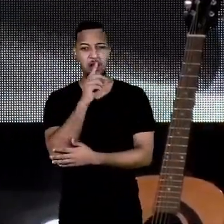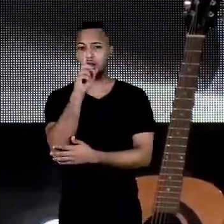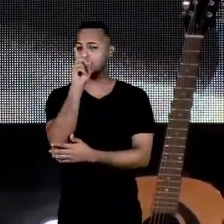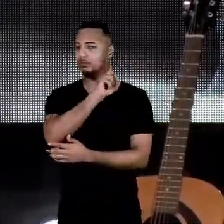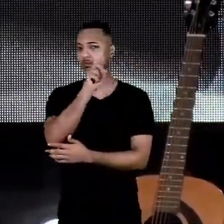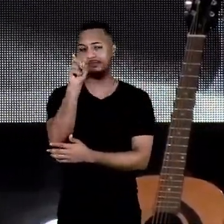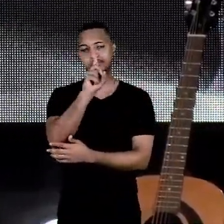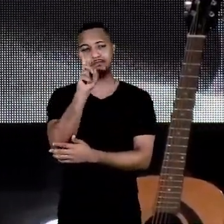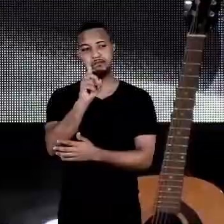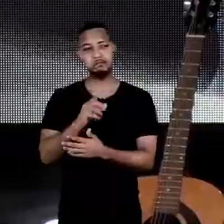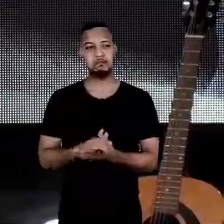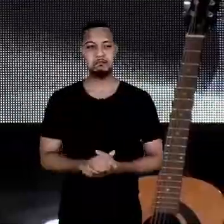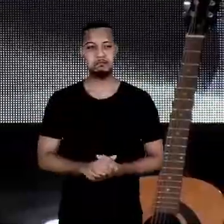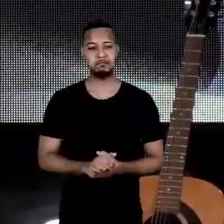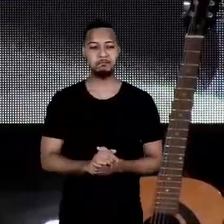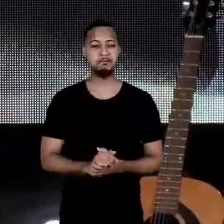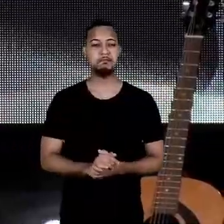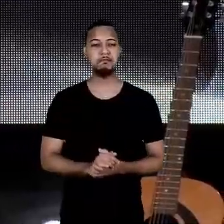eliminado.